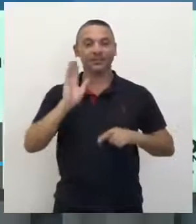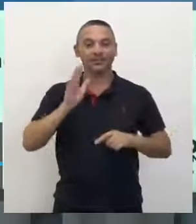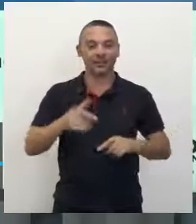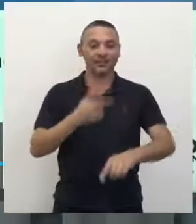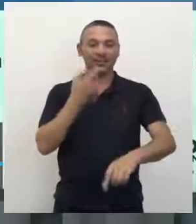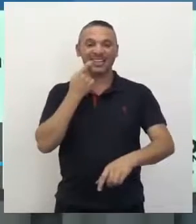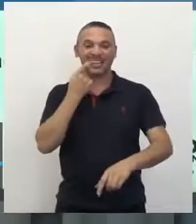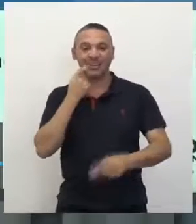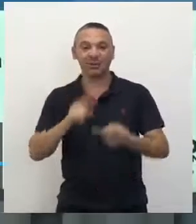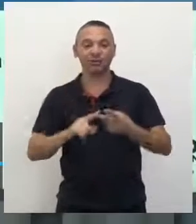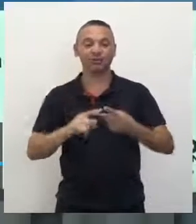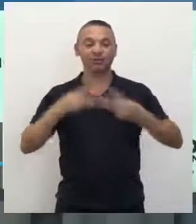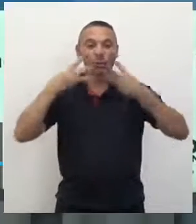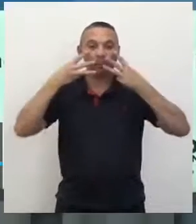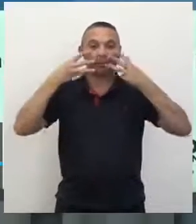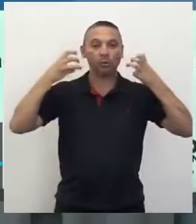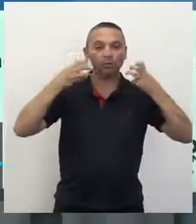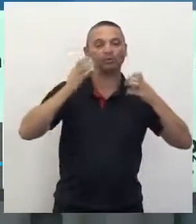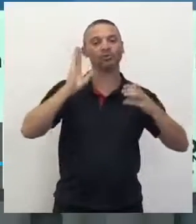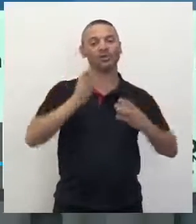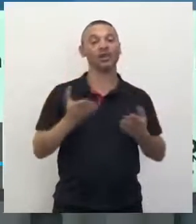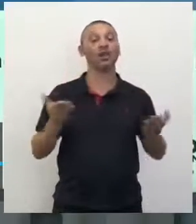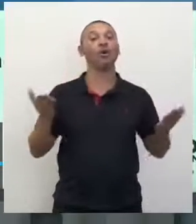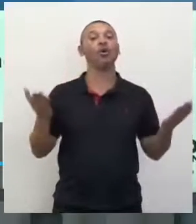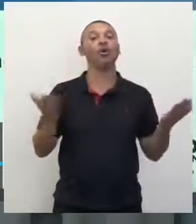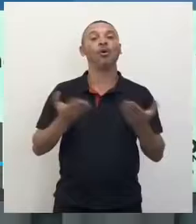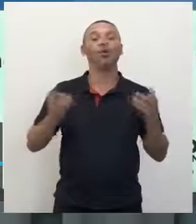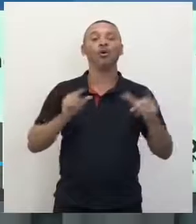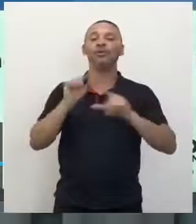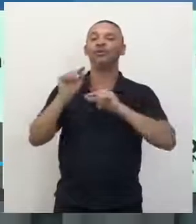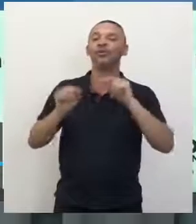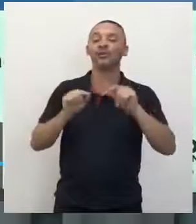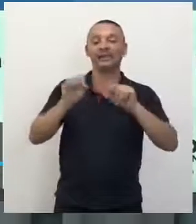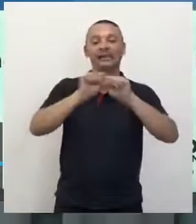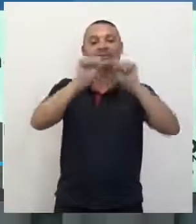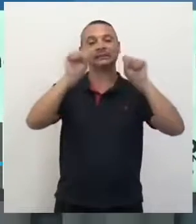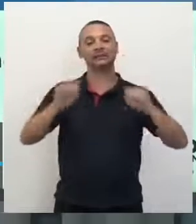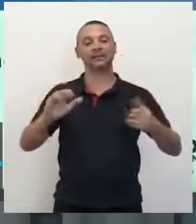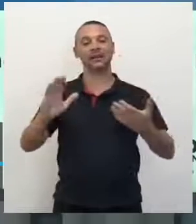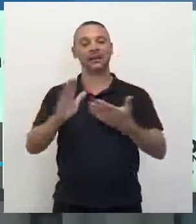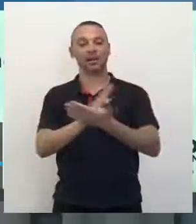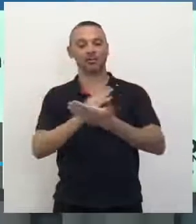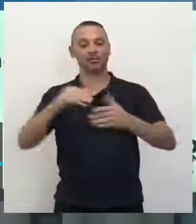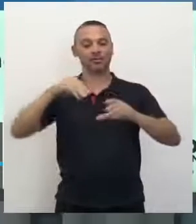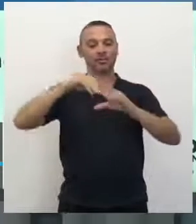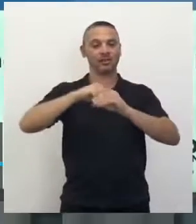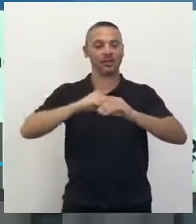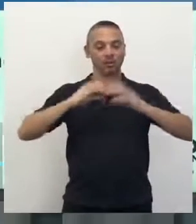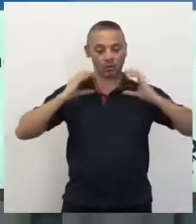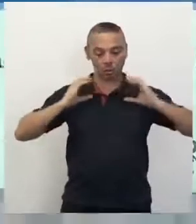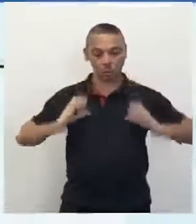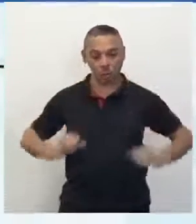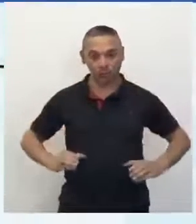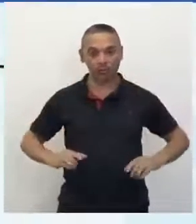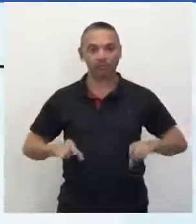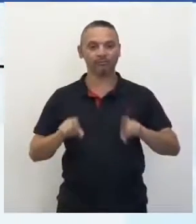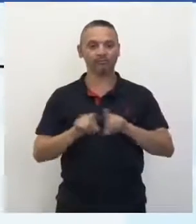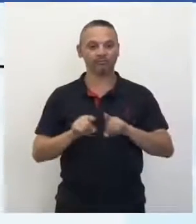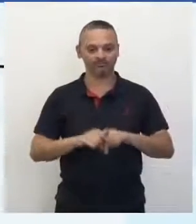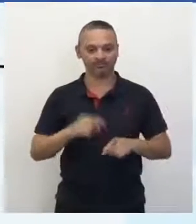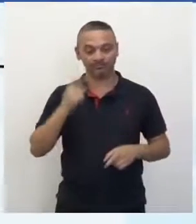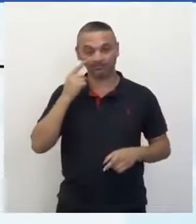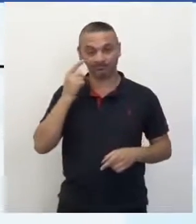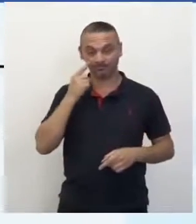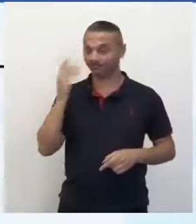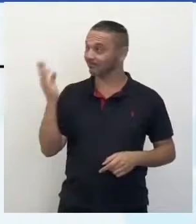ósseo, muscular e hoje a gente vai falar de alguns sistemas aí que estão dentro do nosso corpo. A gente vai entrar um pouquinho